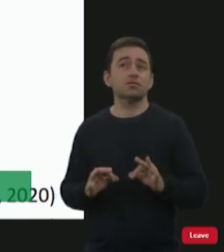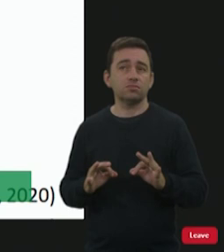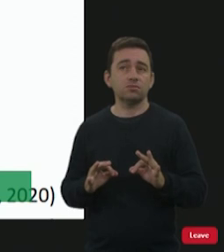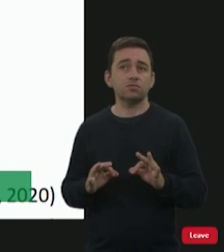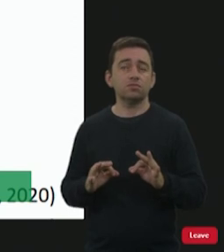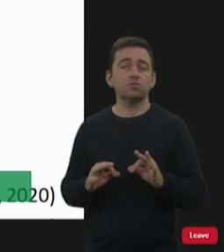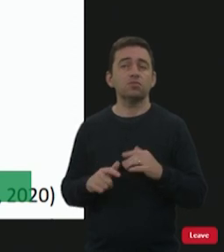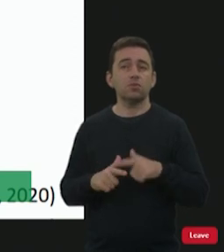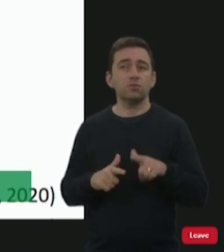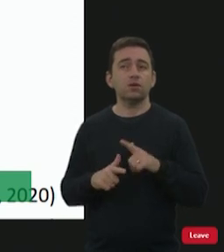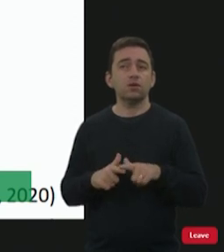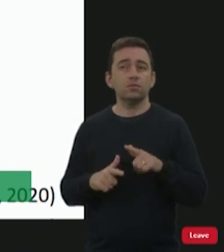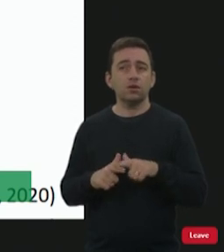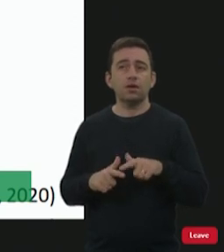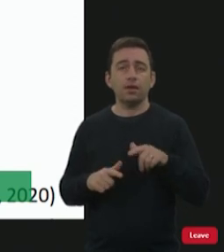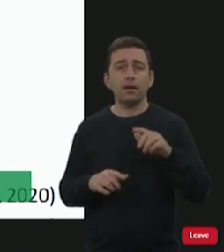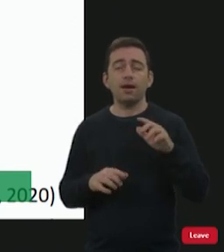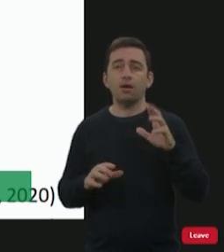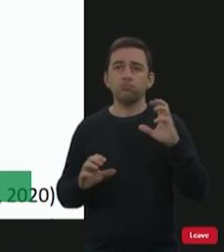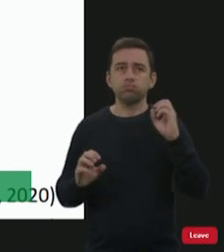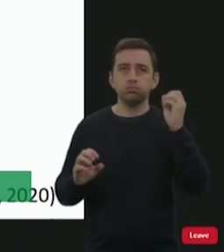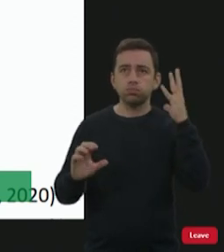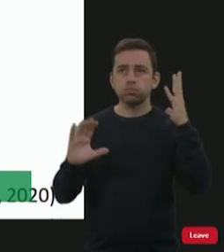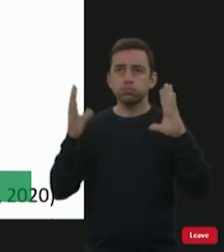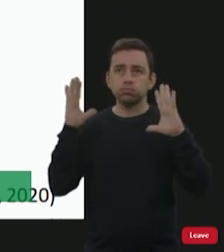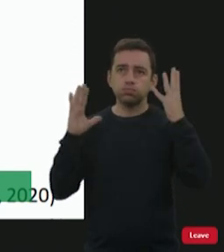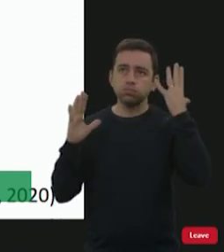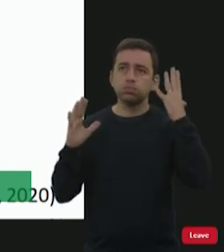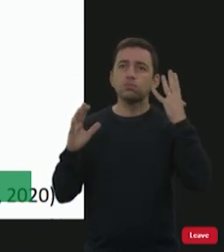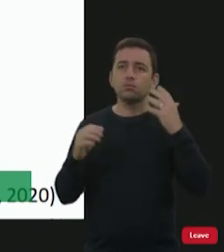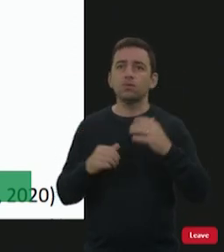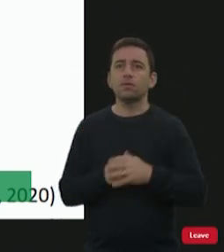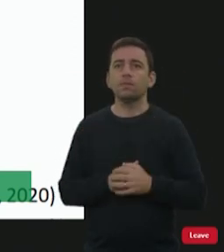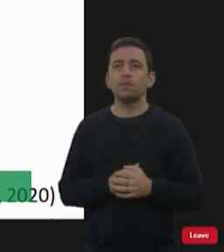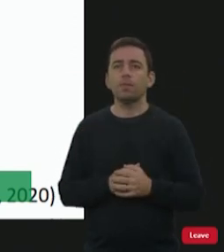à condição clínica, necessariamente a metroleptina.